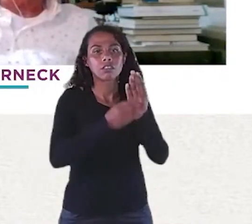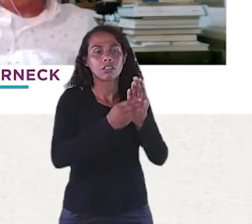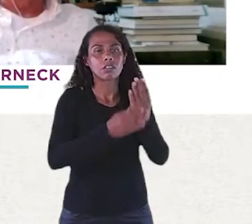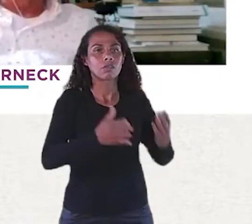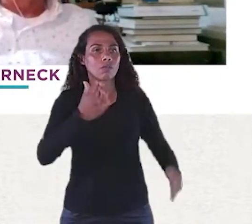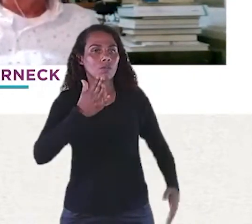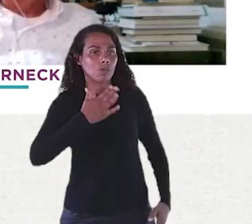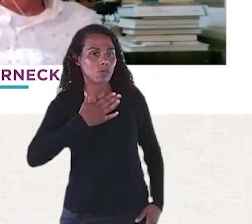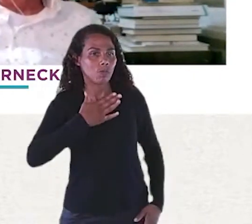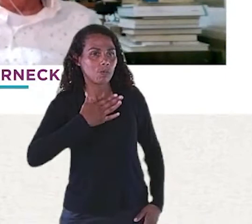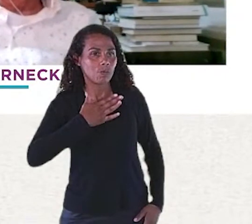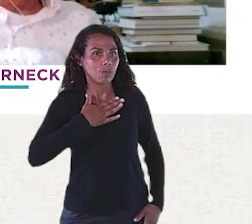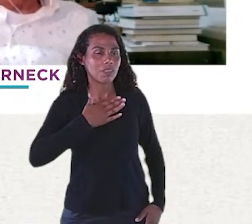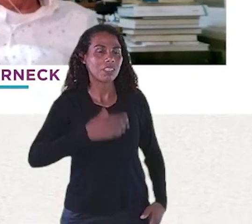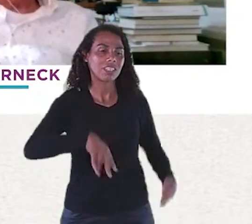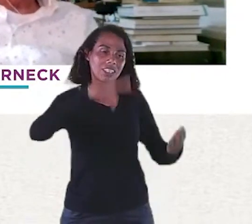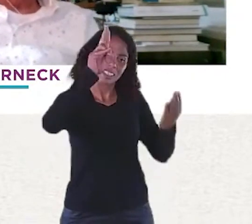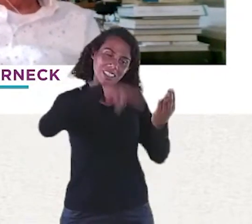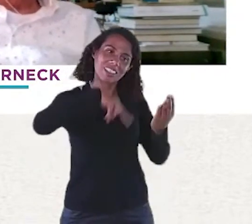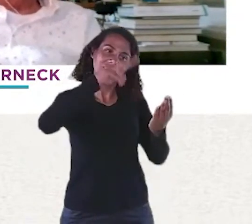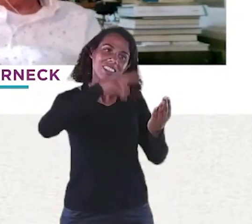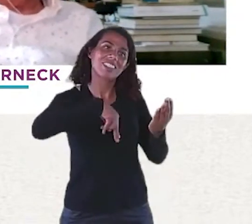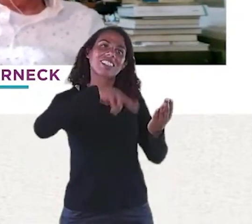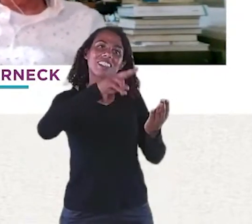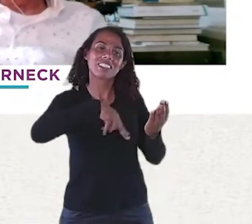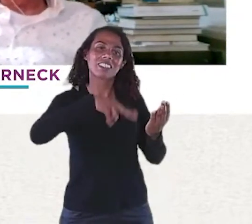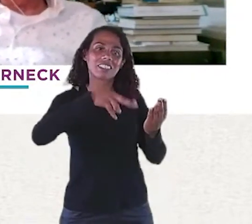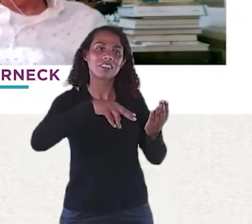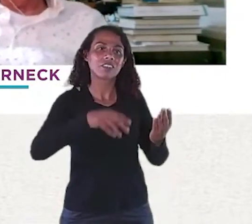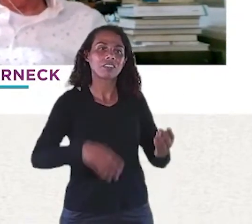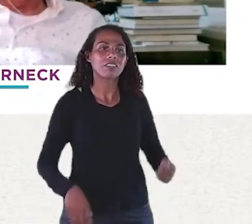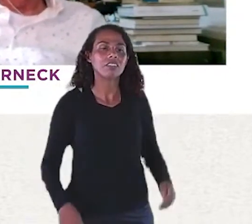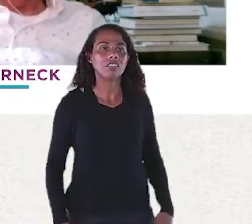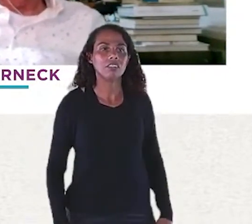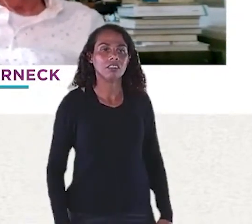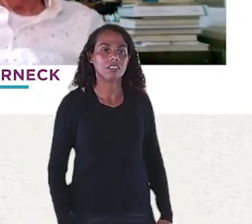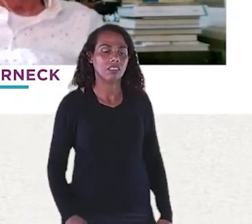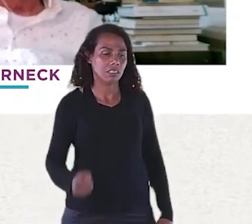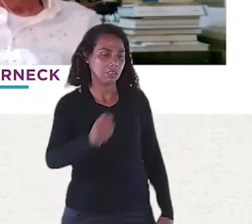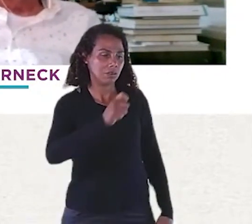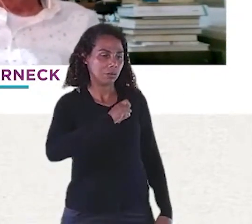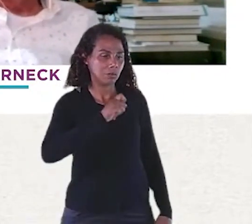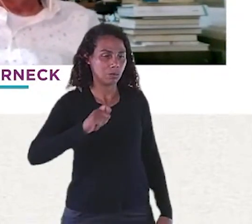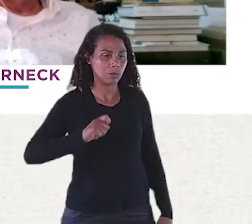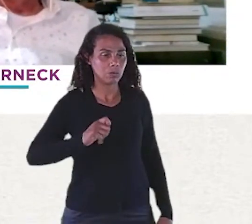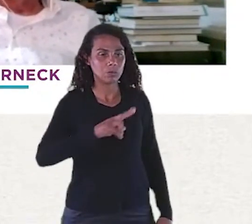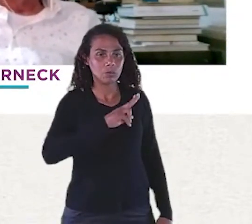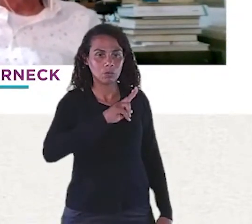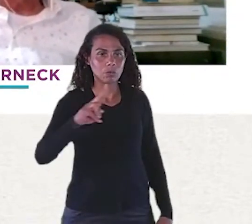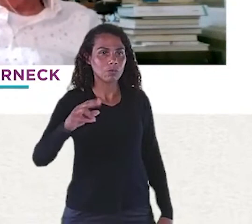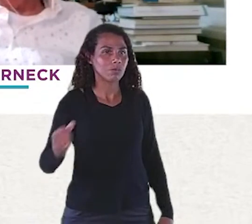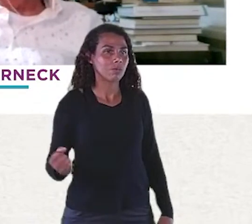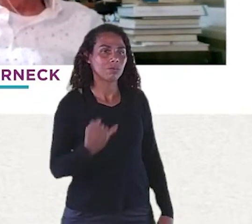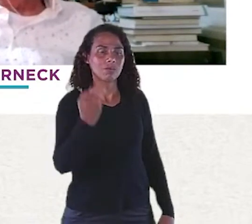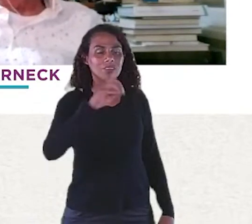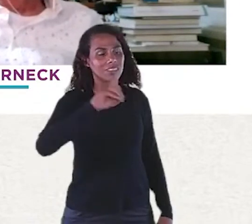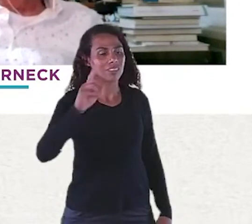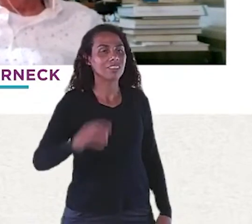podem fechá-lo, não é? Vocês podem virar a página, vocês podem, enfim. Eu costumo